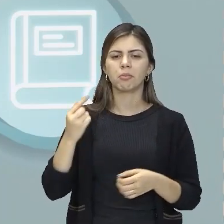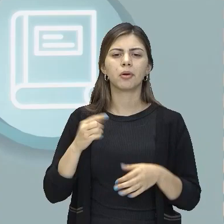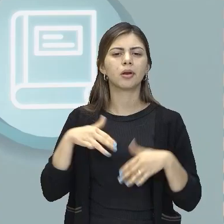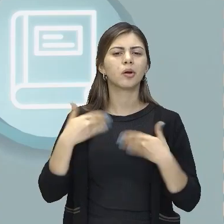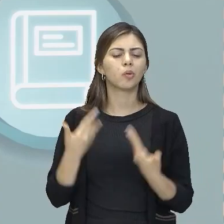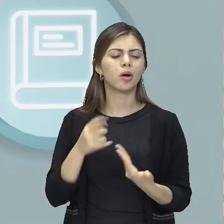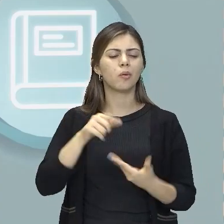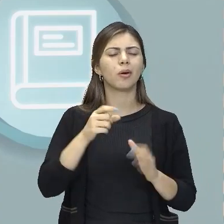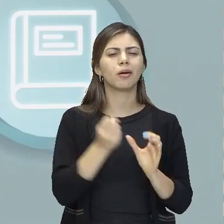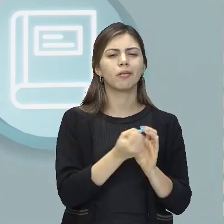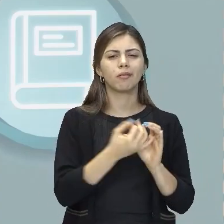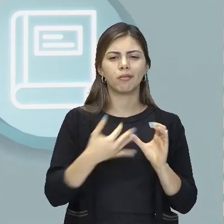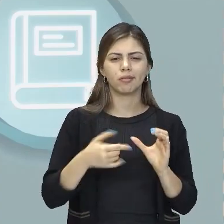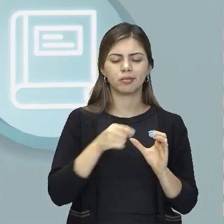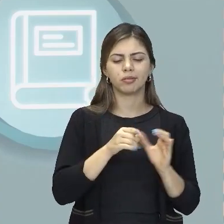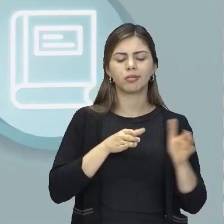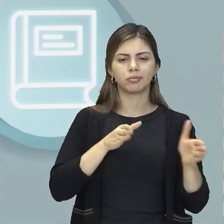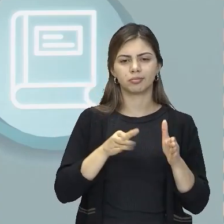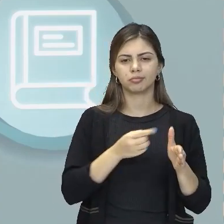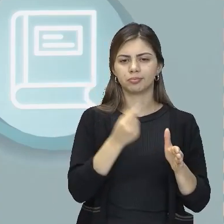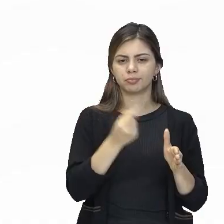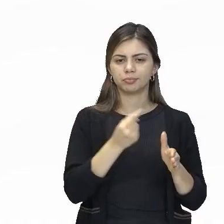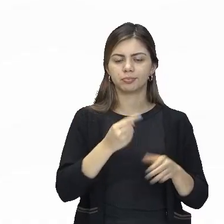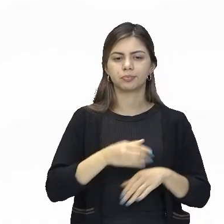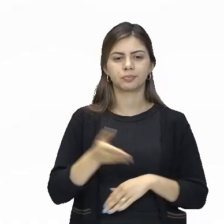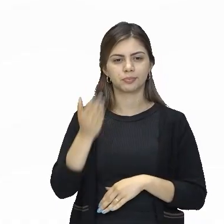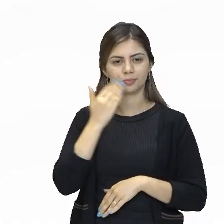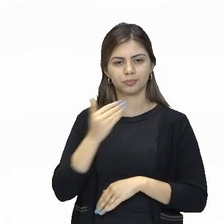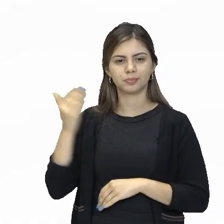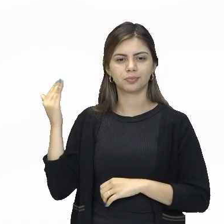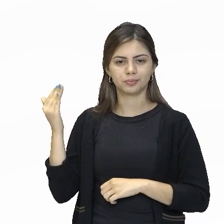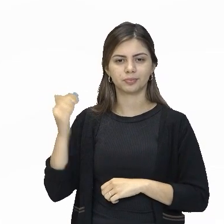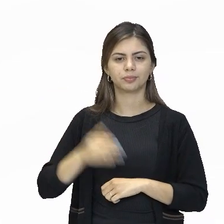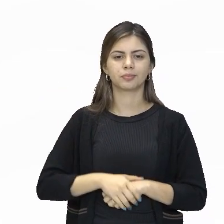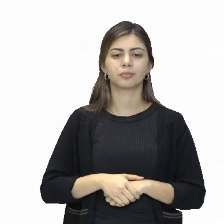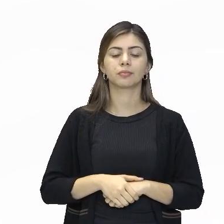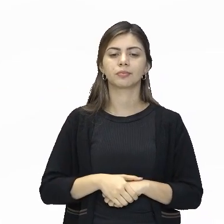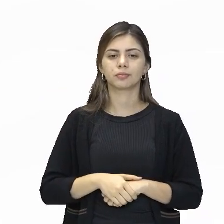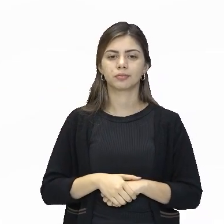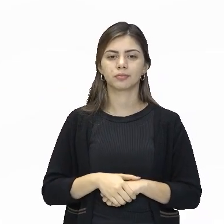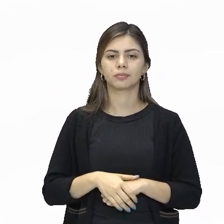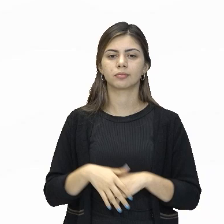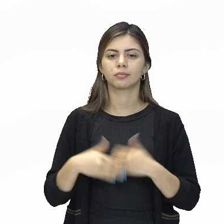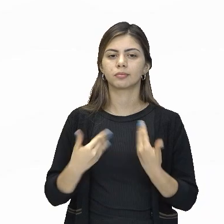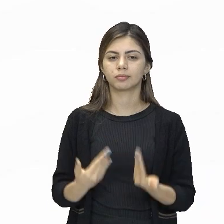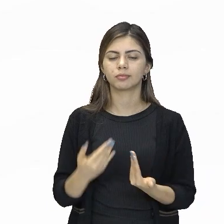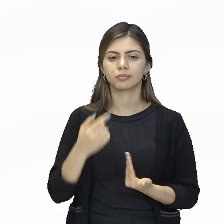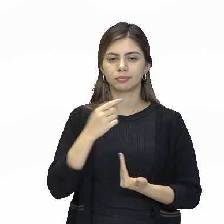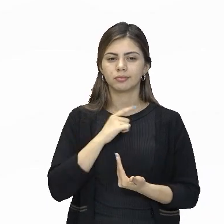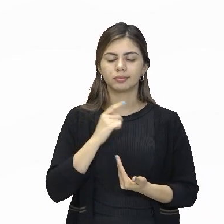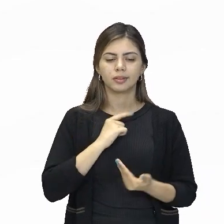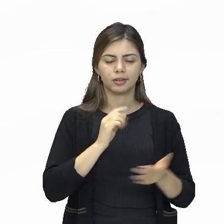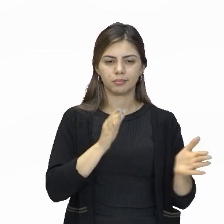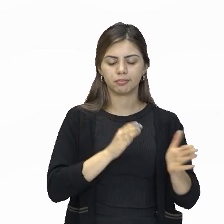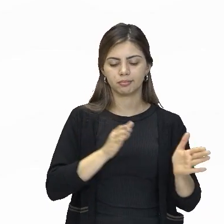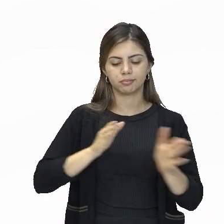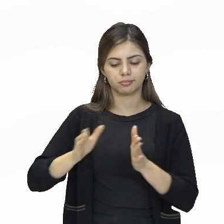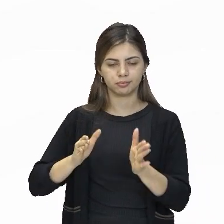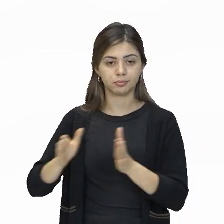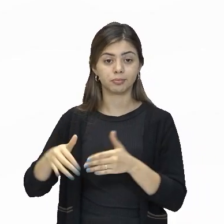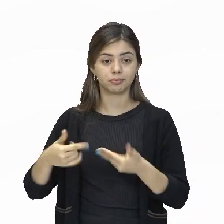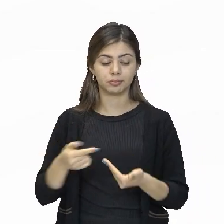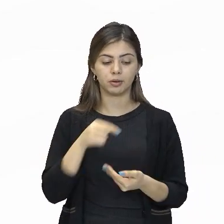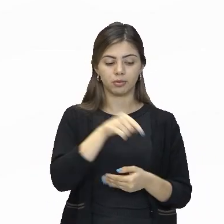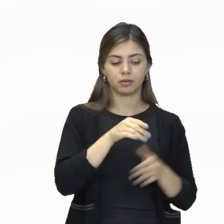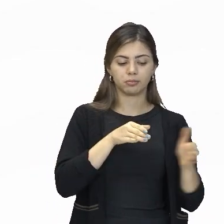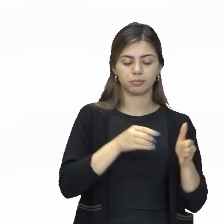as características dessa fase? Prestem atenção aí. Então, olha só. Como eu falei, ele tem fases e nessa fase traz